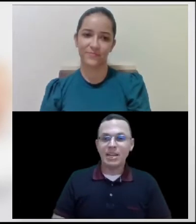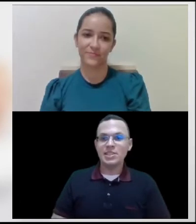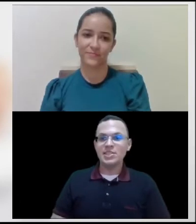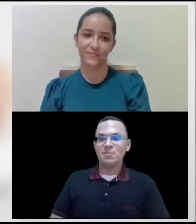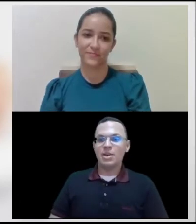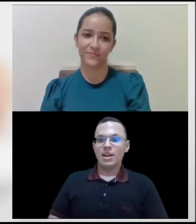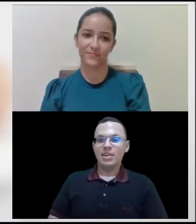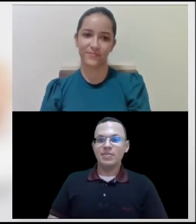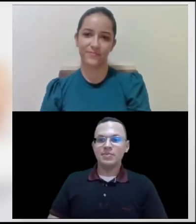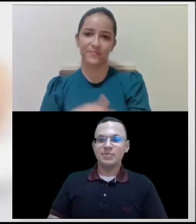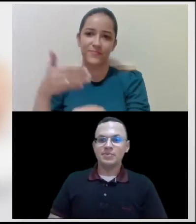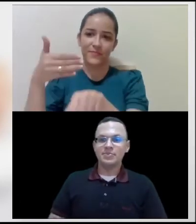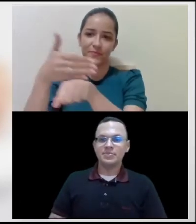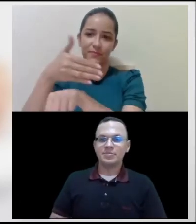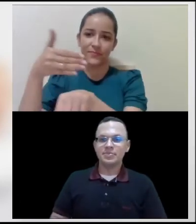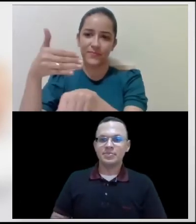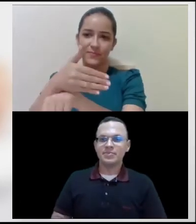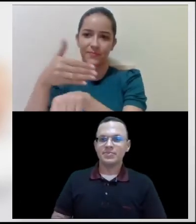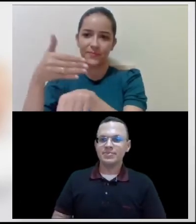E participar